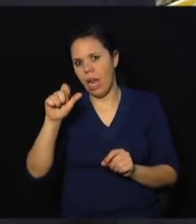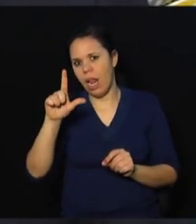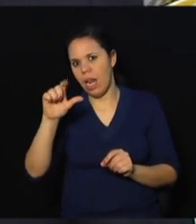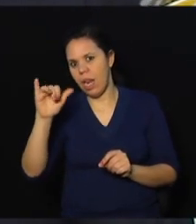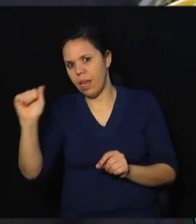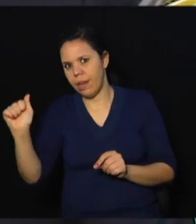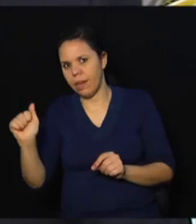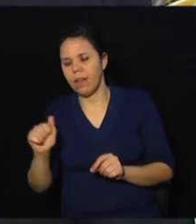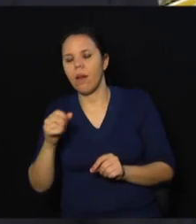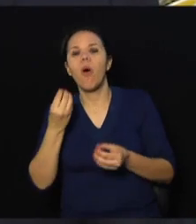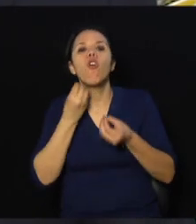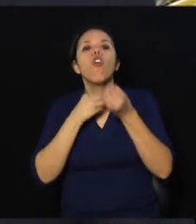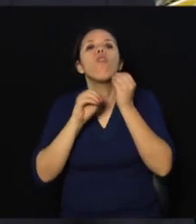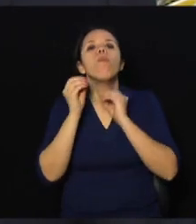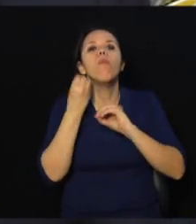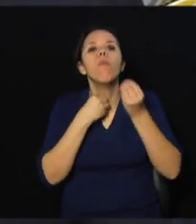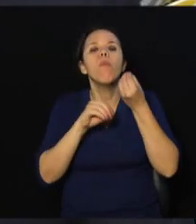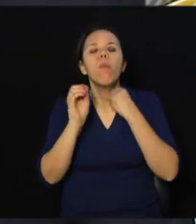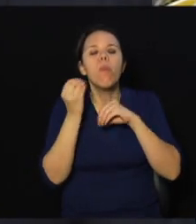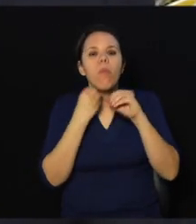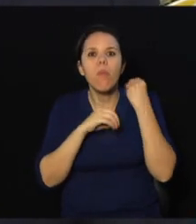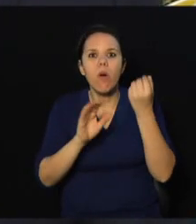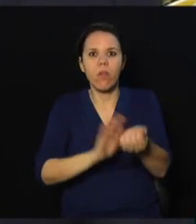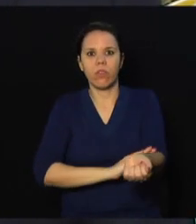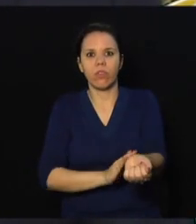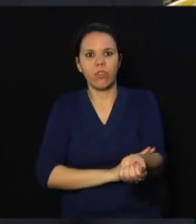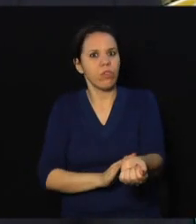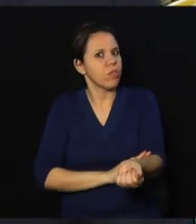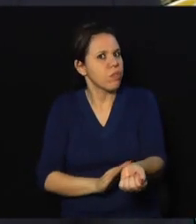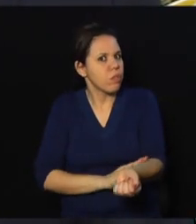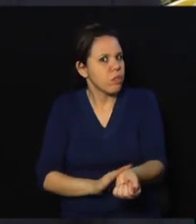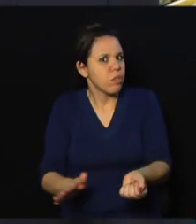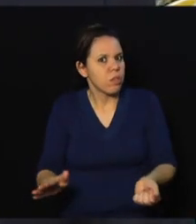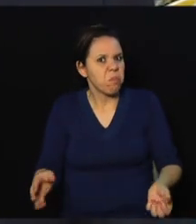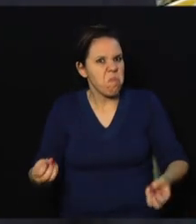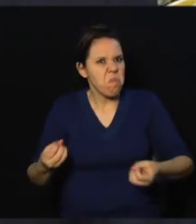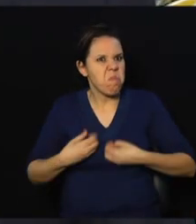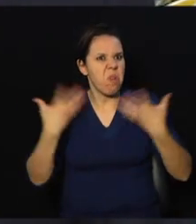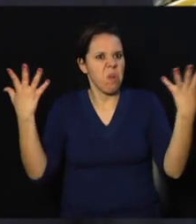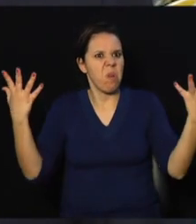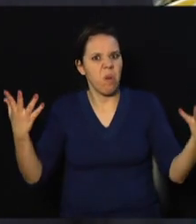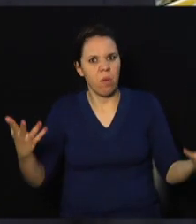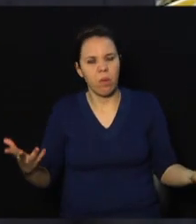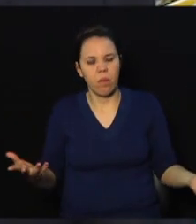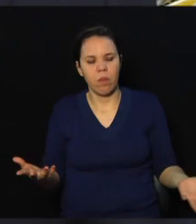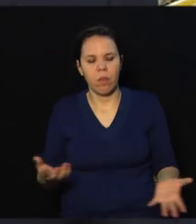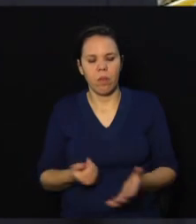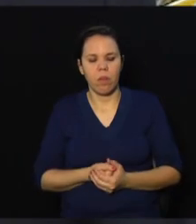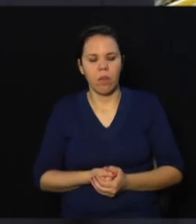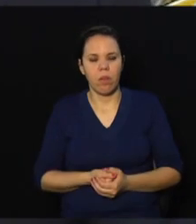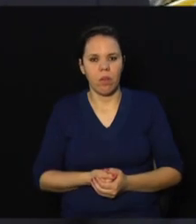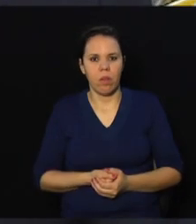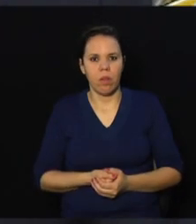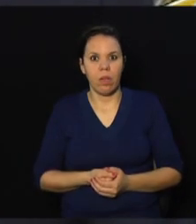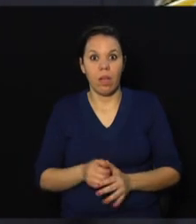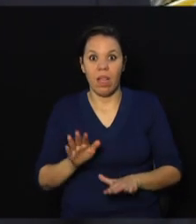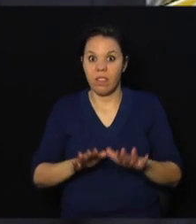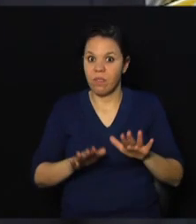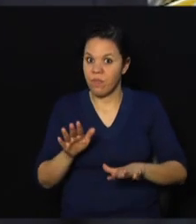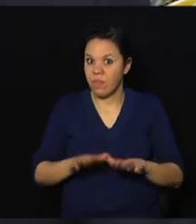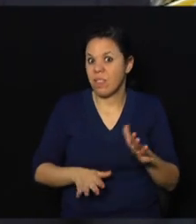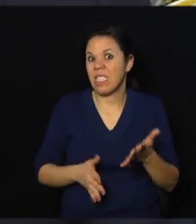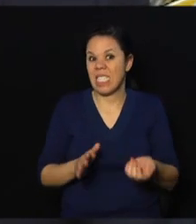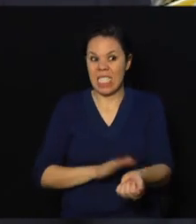para nos preparar nas questões de estresse, mas eu costumo dizer estresse mais agudo, mais pontual. Agora, estresse muito intenso, que é